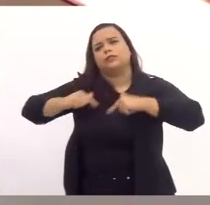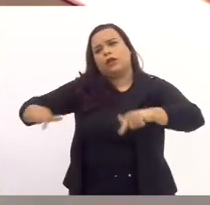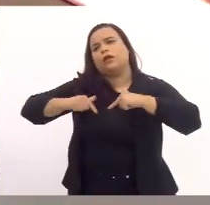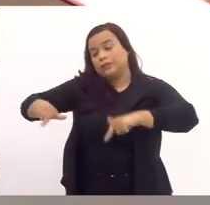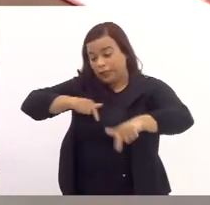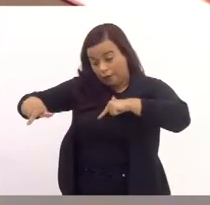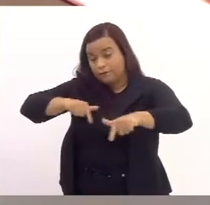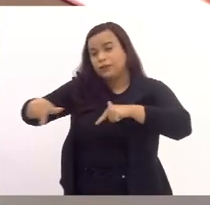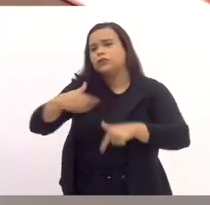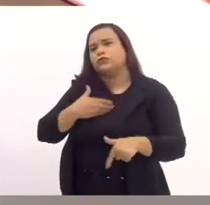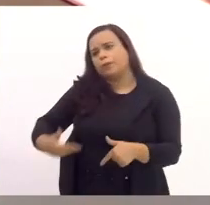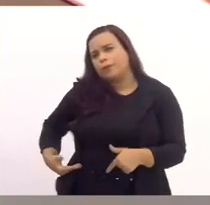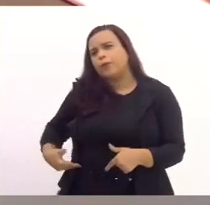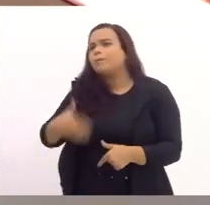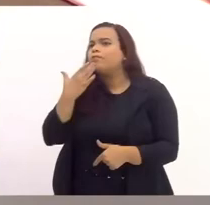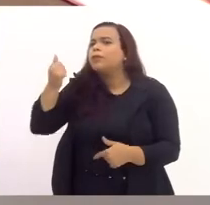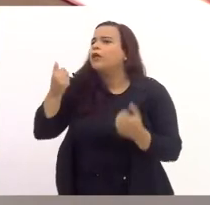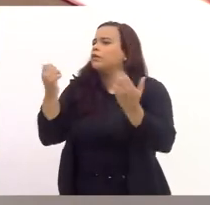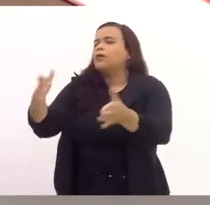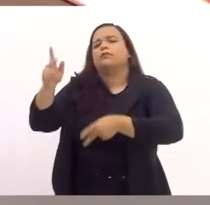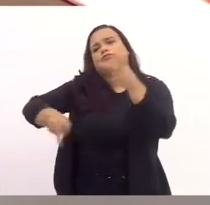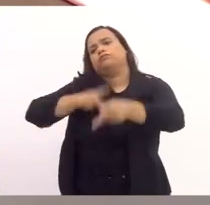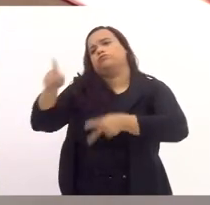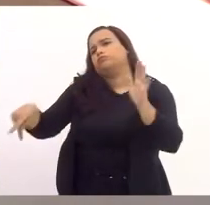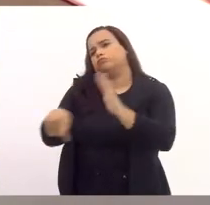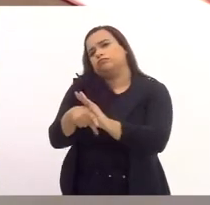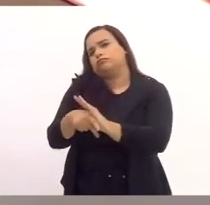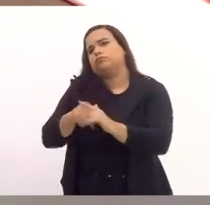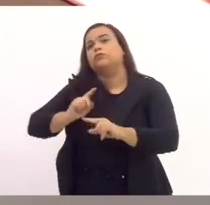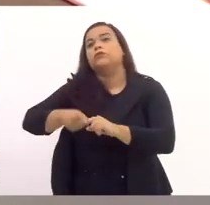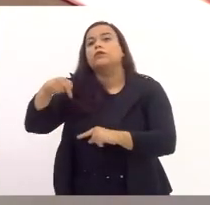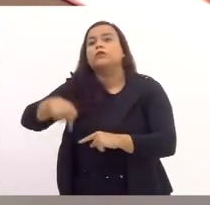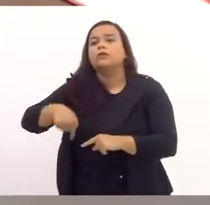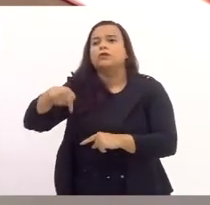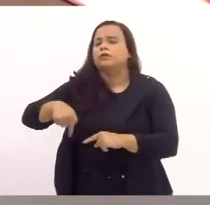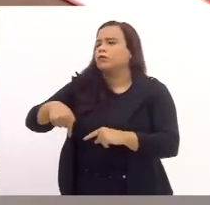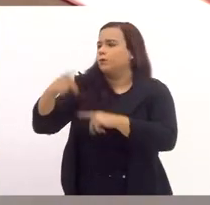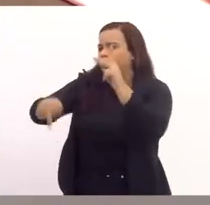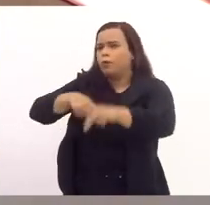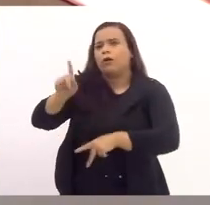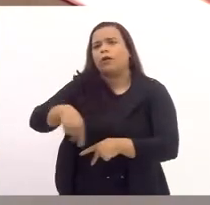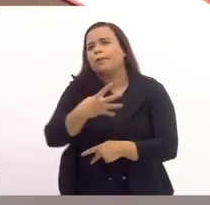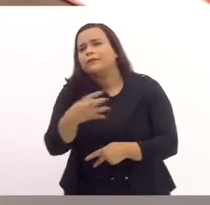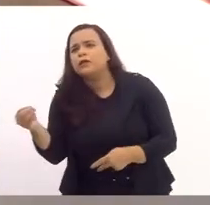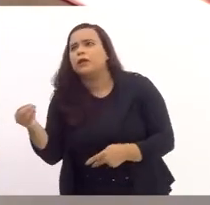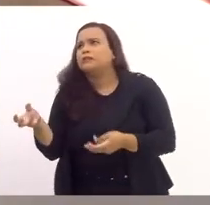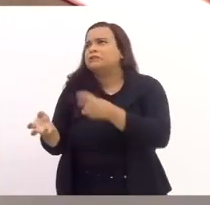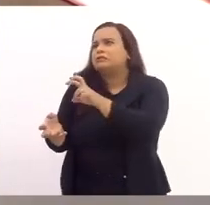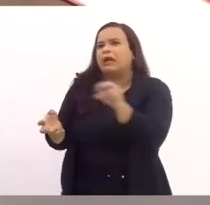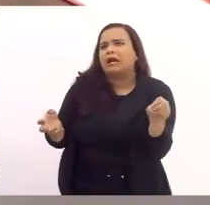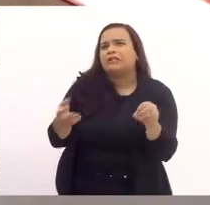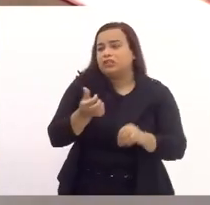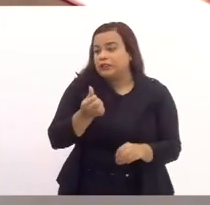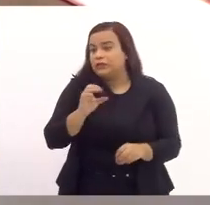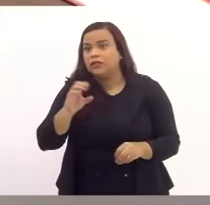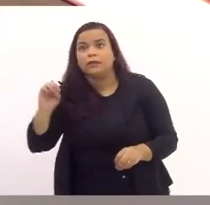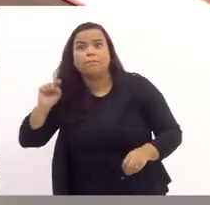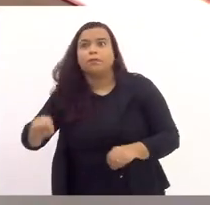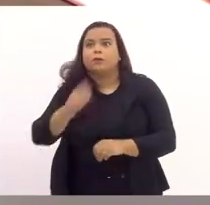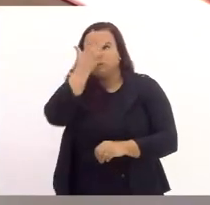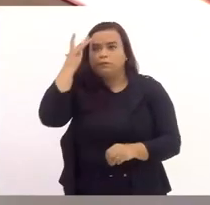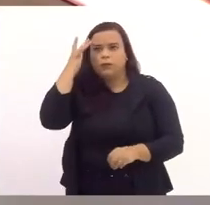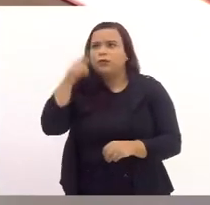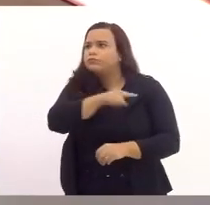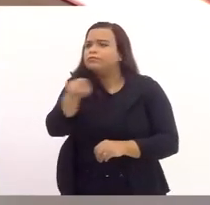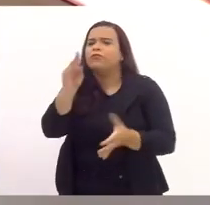melhor para essa população, porque é para a população, 400, 500, 600 mil pessoas, as pessoas mais carentes que